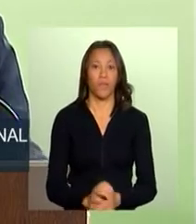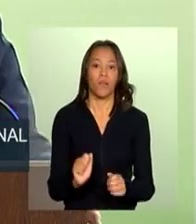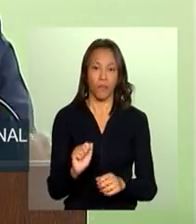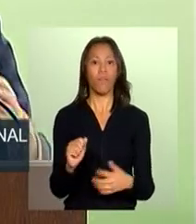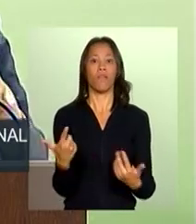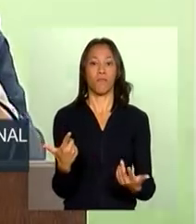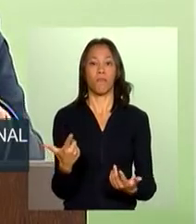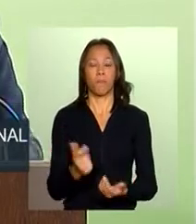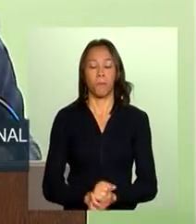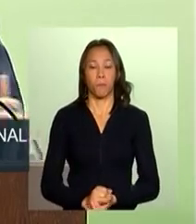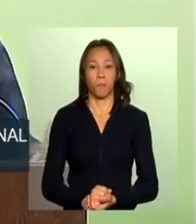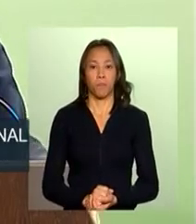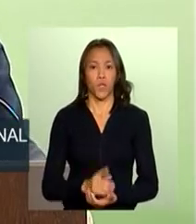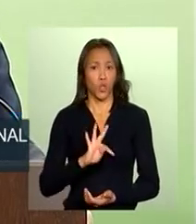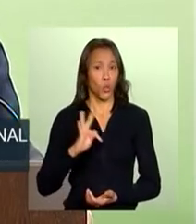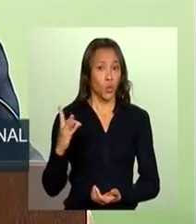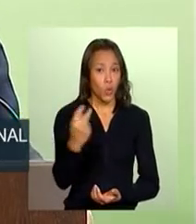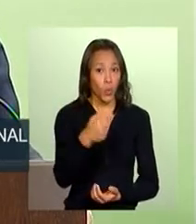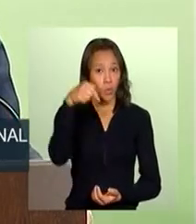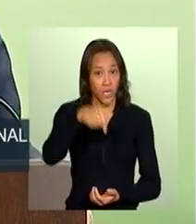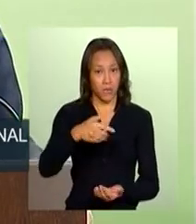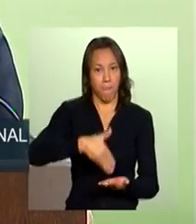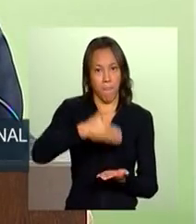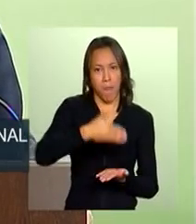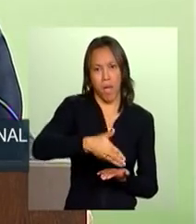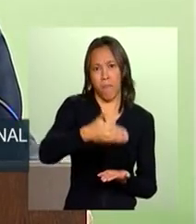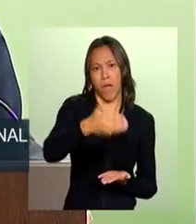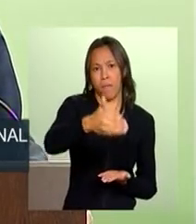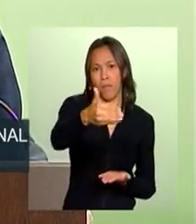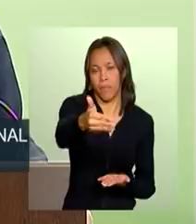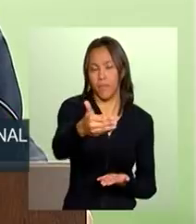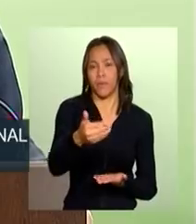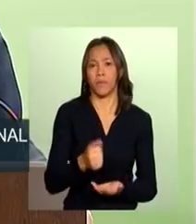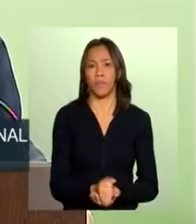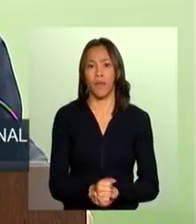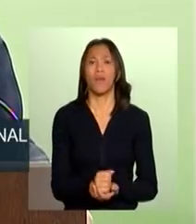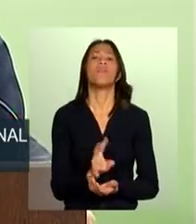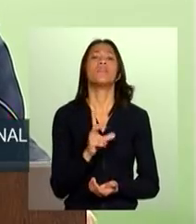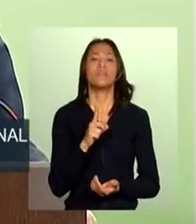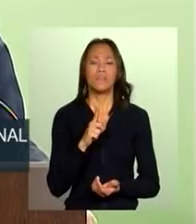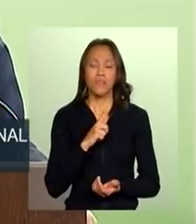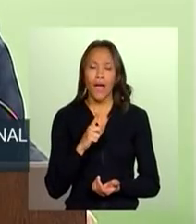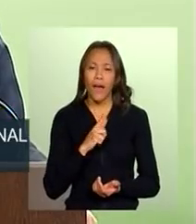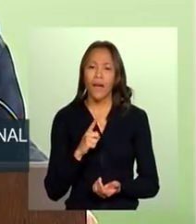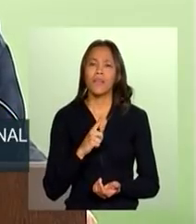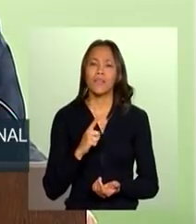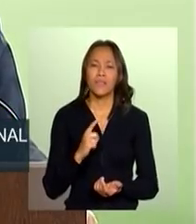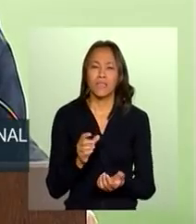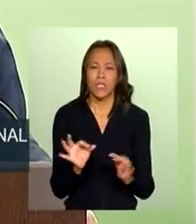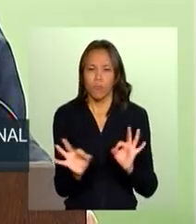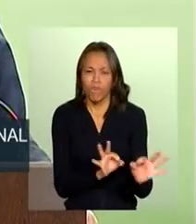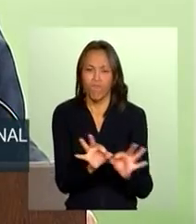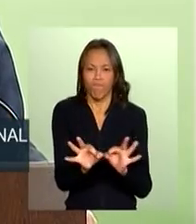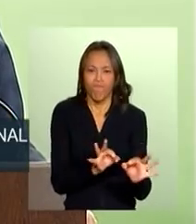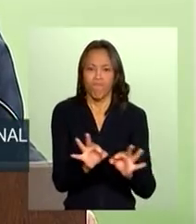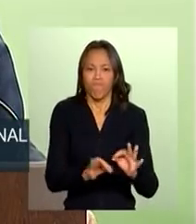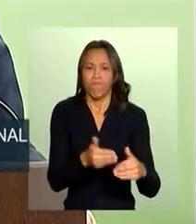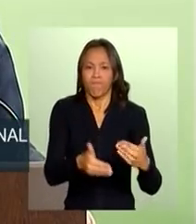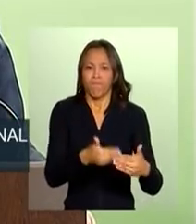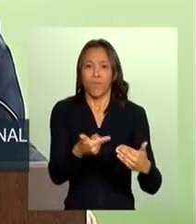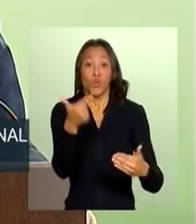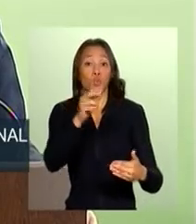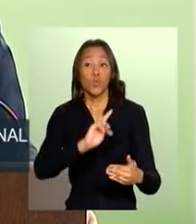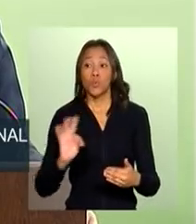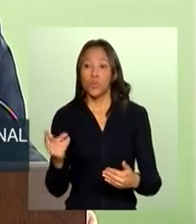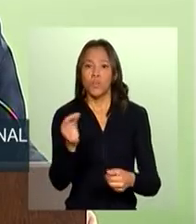Obviamente todo esse processo ele está sendo alimentado por tudo o que vem